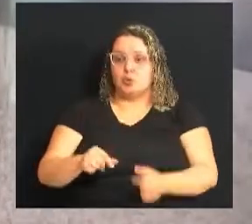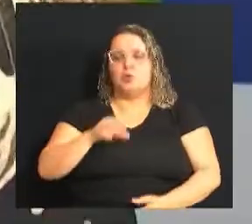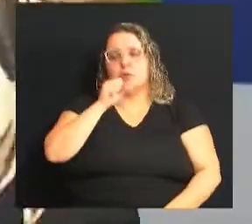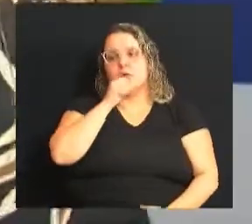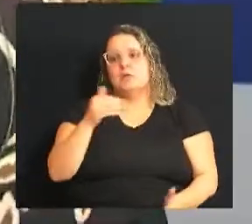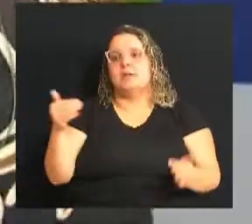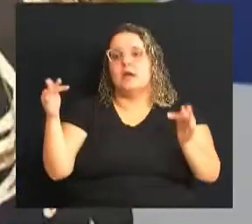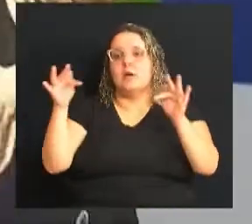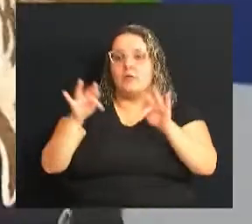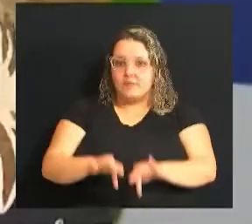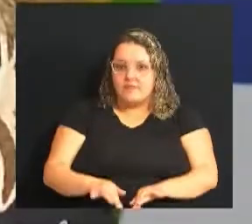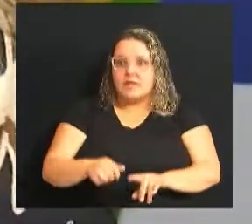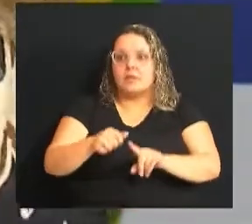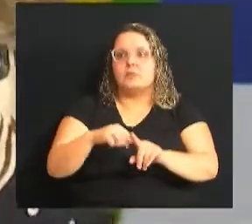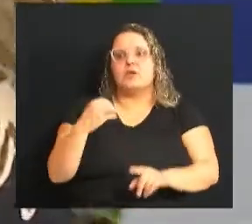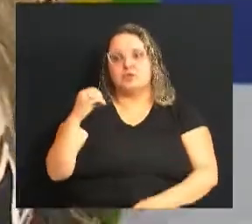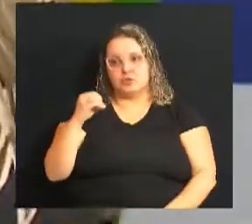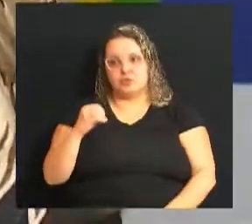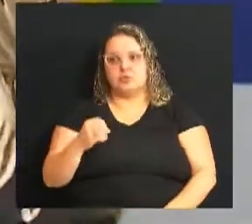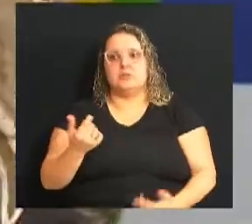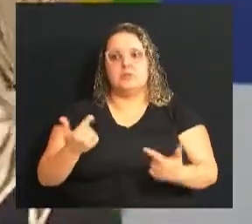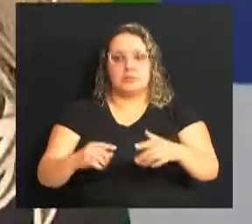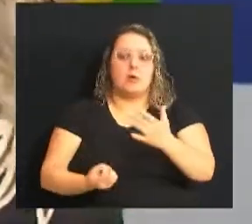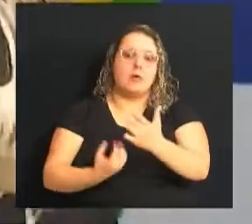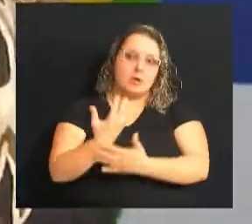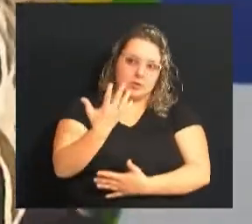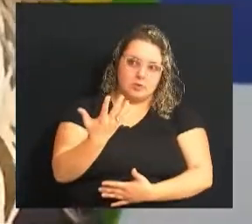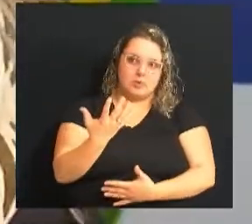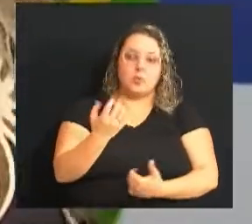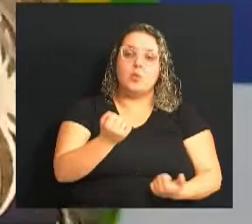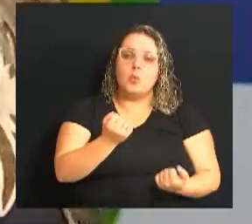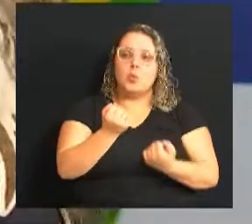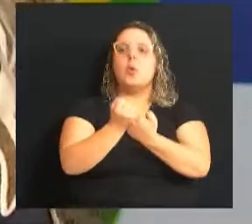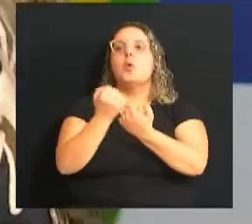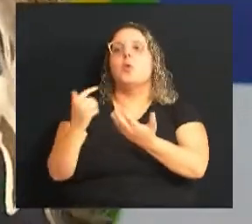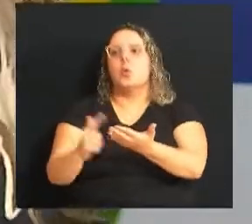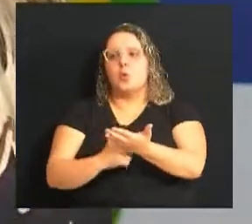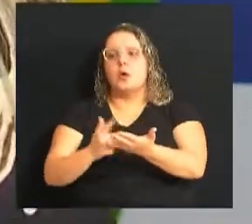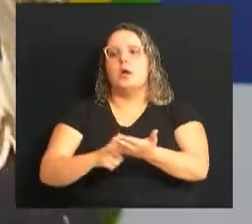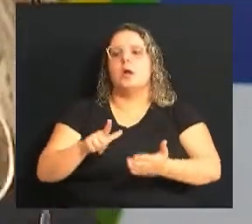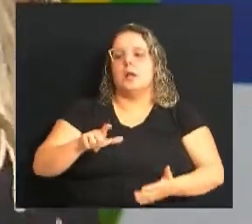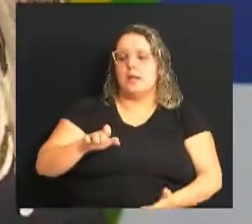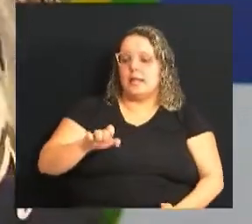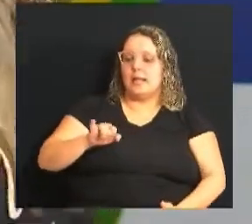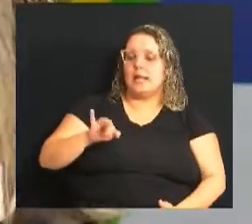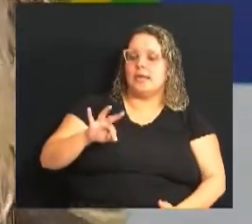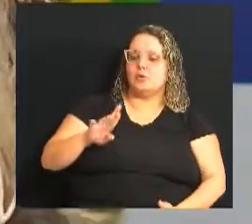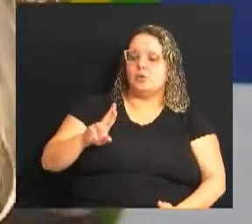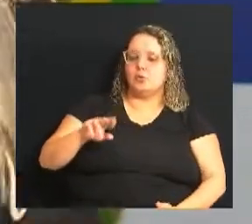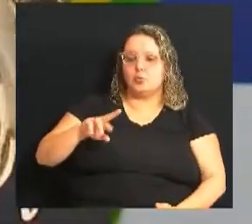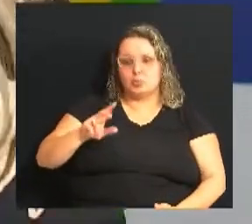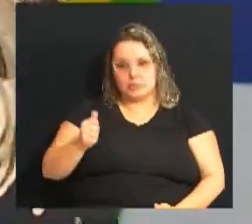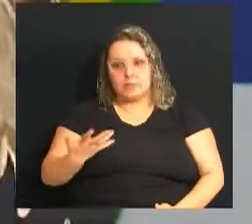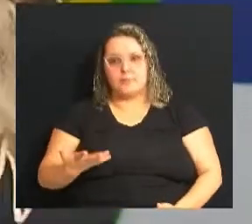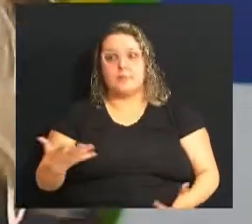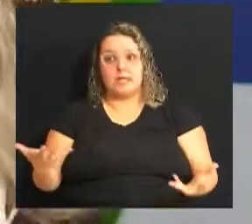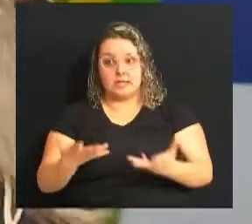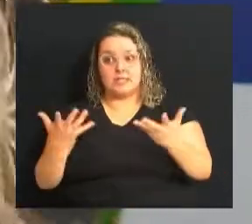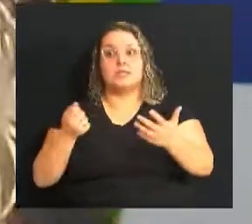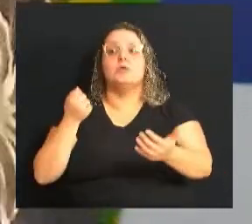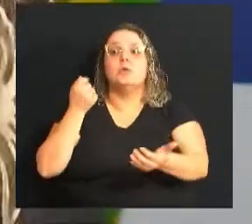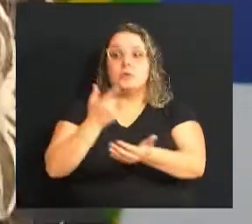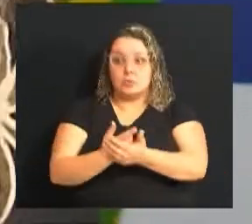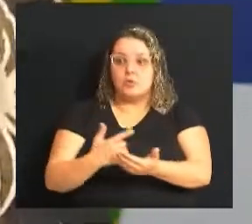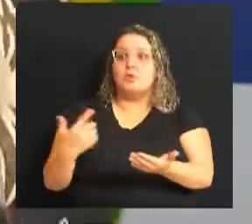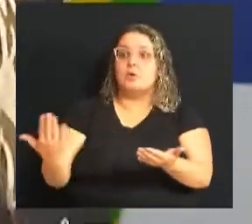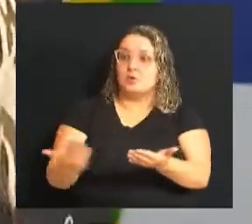outubro. Esse espaço ele foi montado com apoio da Livraria Leitura, né? A gente incentiva as pessoas a comprarem os álbuns